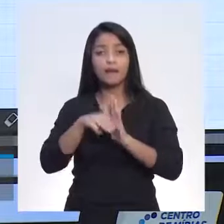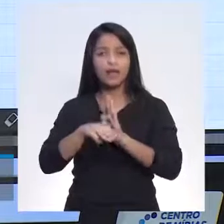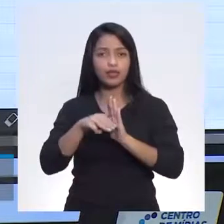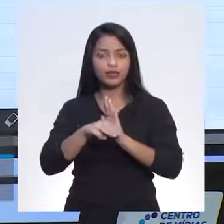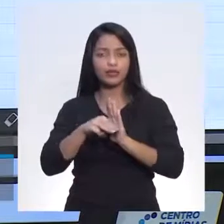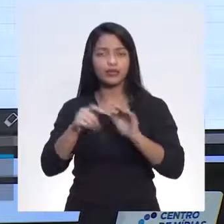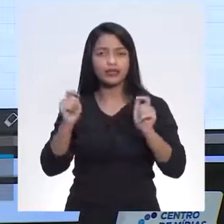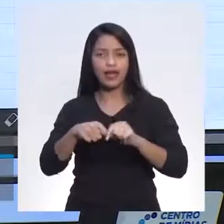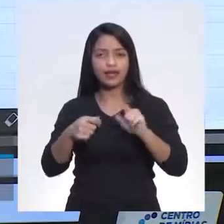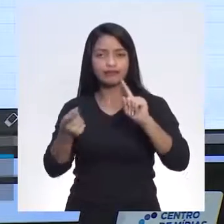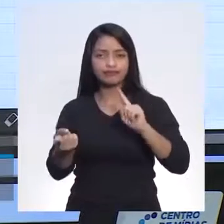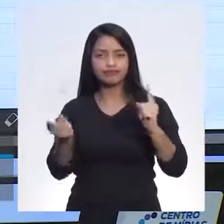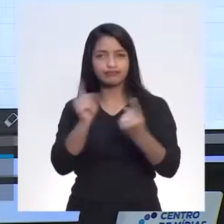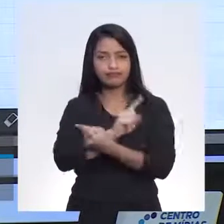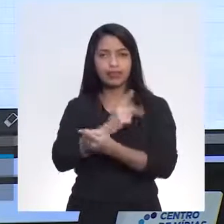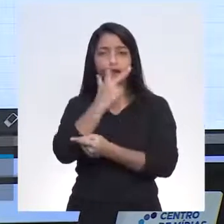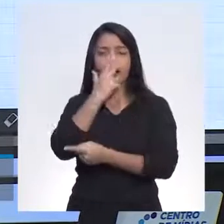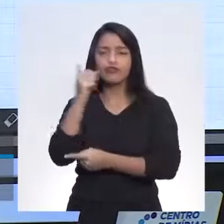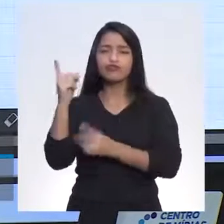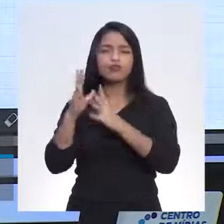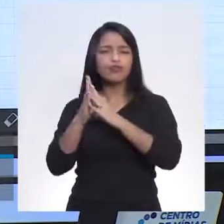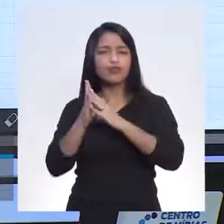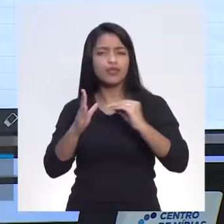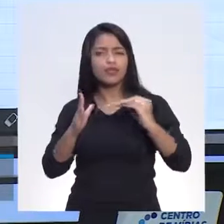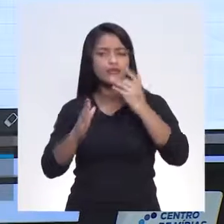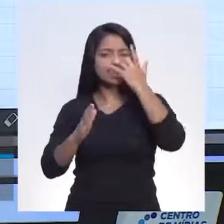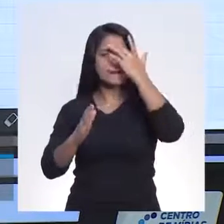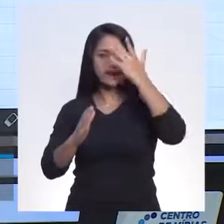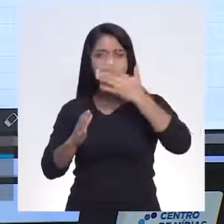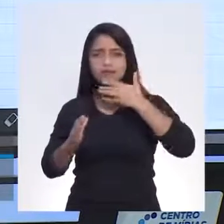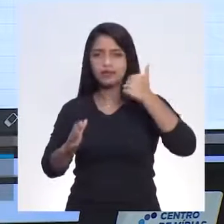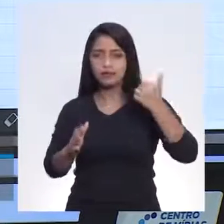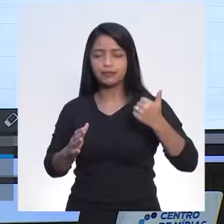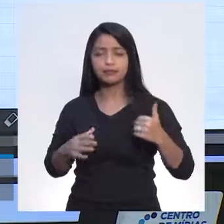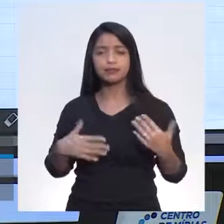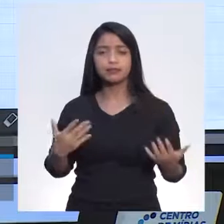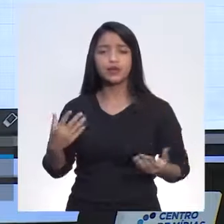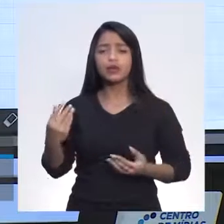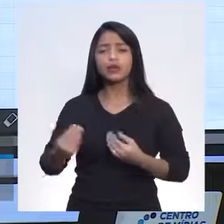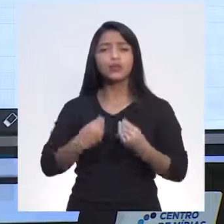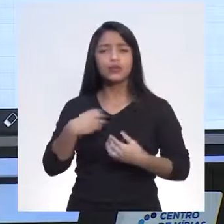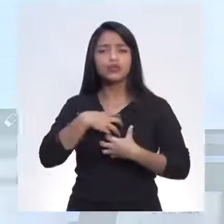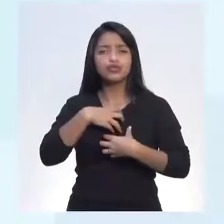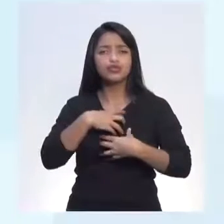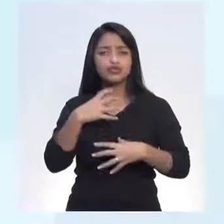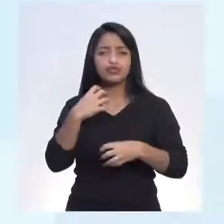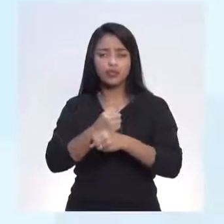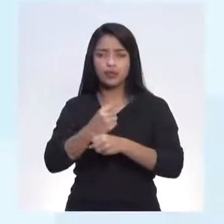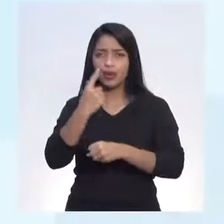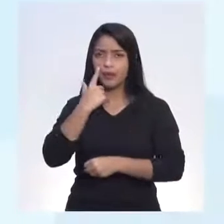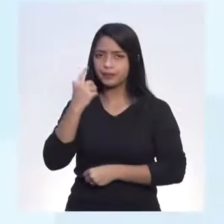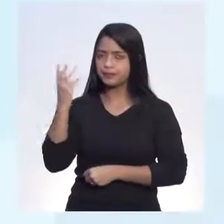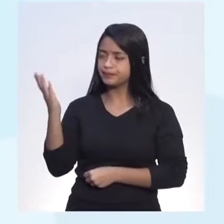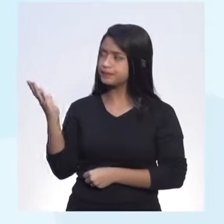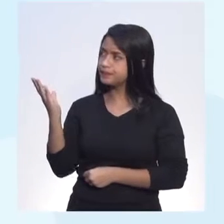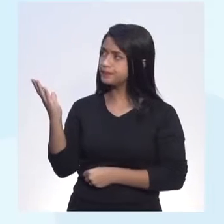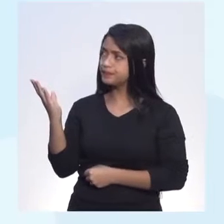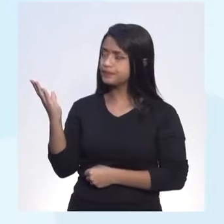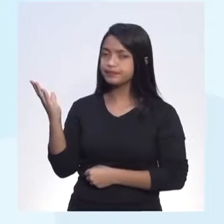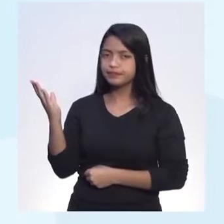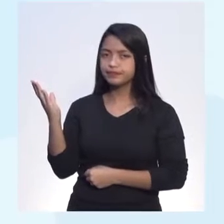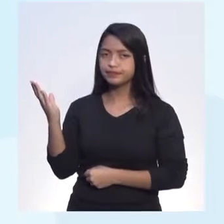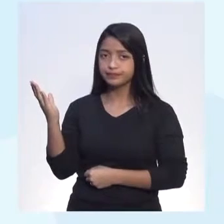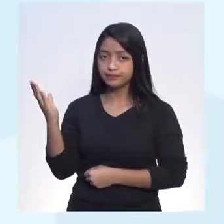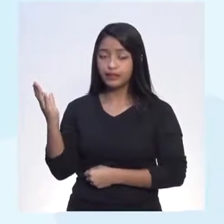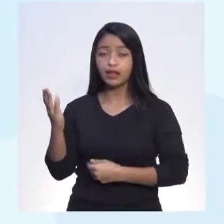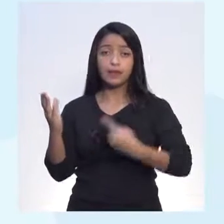eu acredito que seja mais fácil. Então, qual que é a ideia? Vai aparecer aí na resposta para vocês na telinha. Então, eu mantenho a